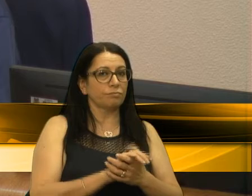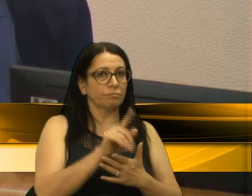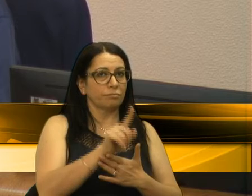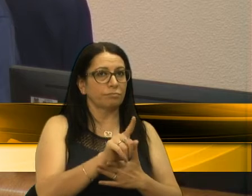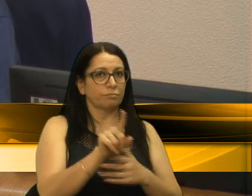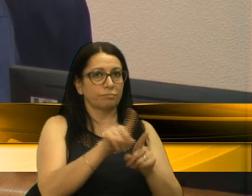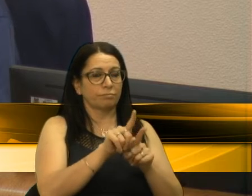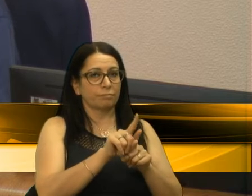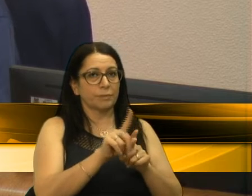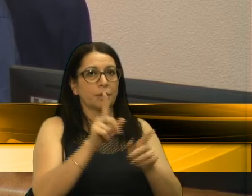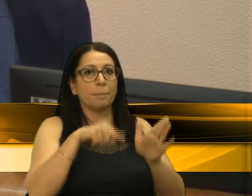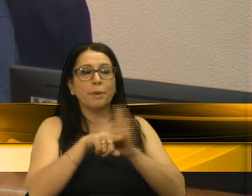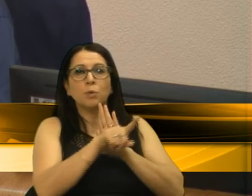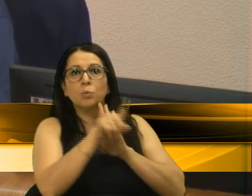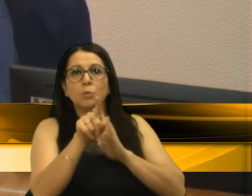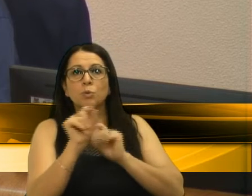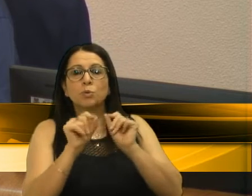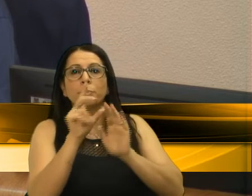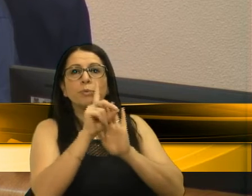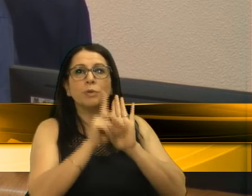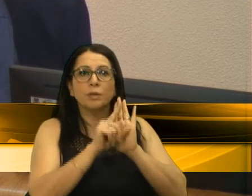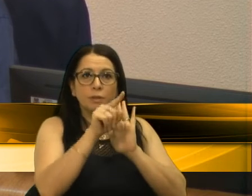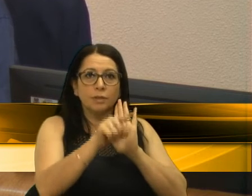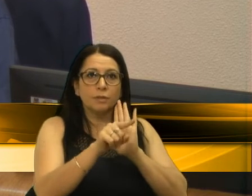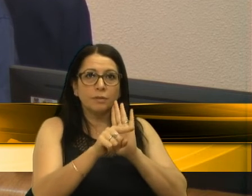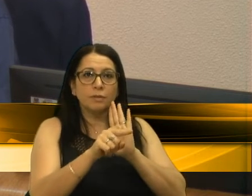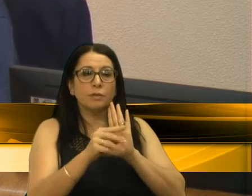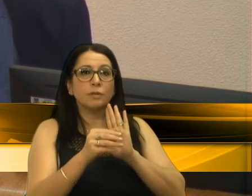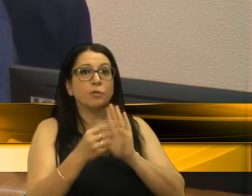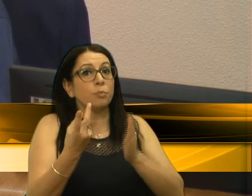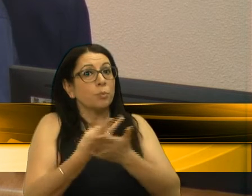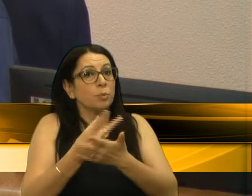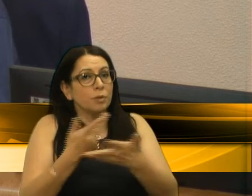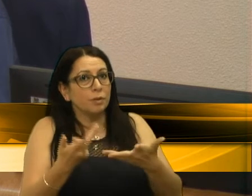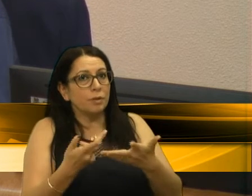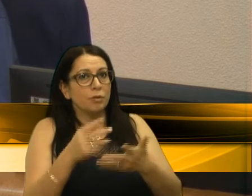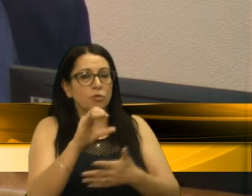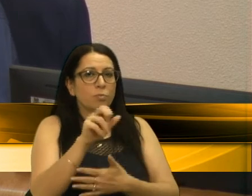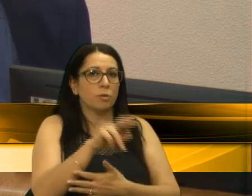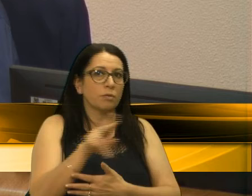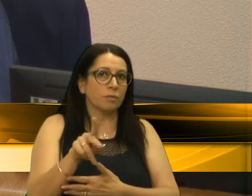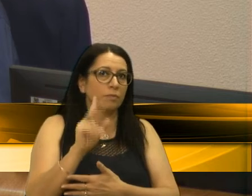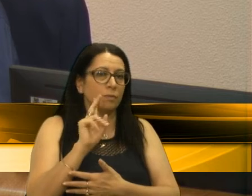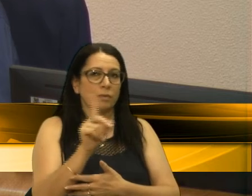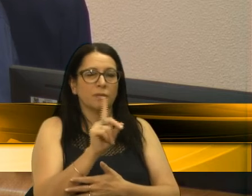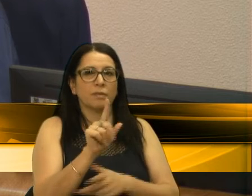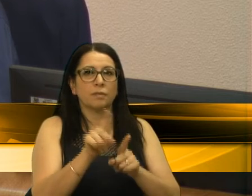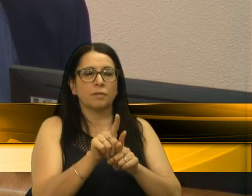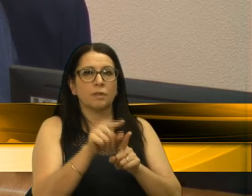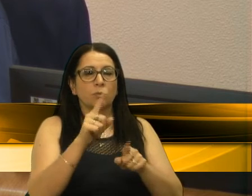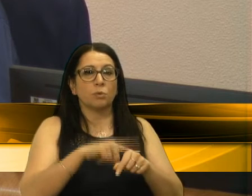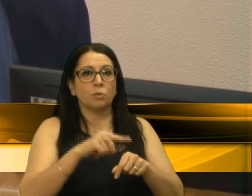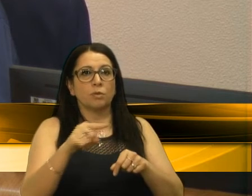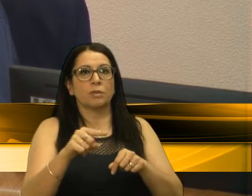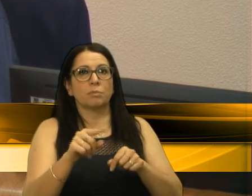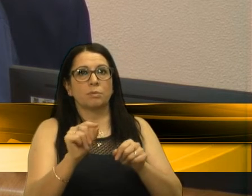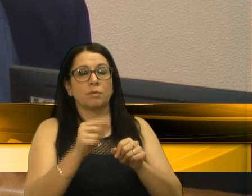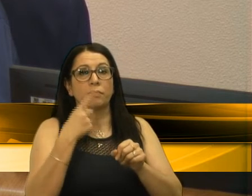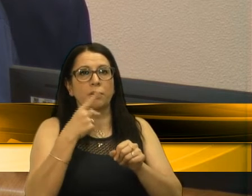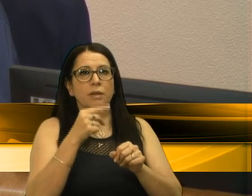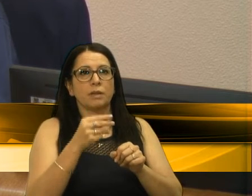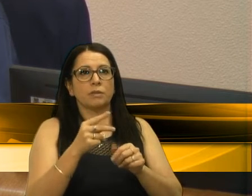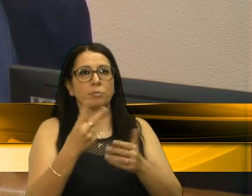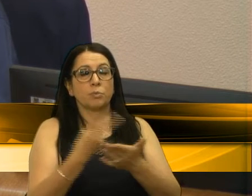para uma última pergunta aqui em relação ao decreto, houve algum óbice? Doutor Gilmir, não, o Ministério Público Federal recebeu prazo para que se manifestasse quanto ao